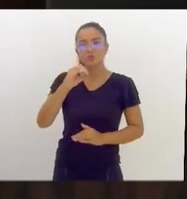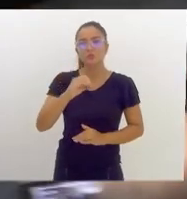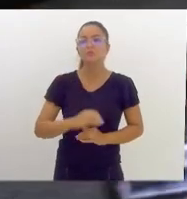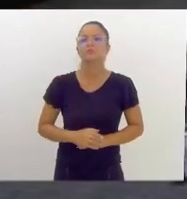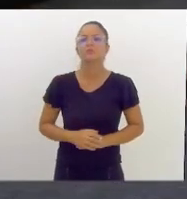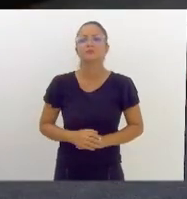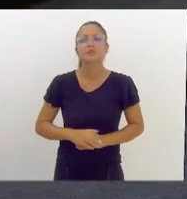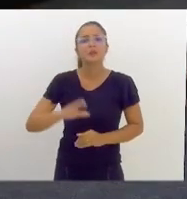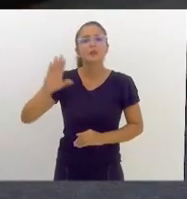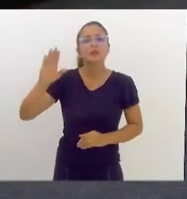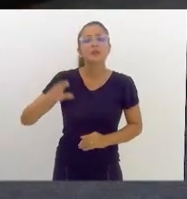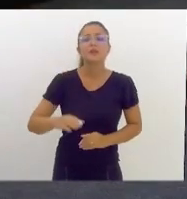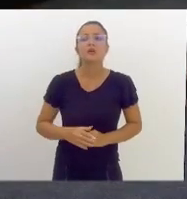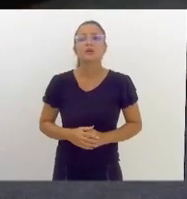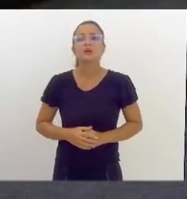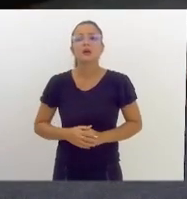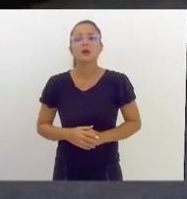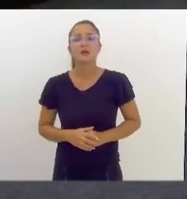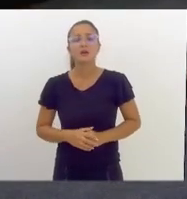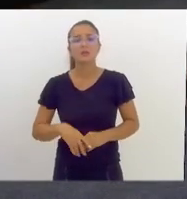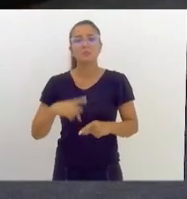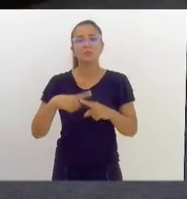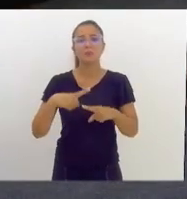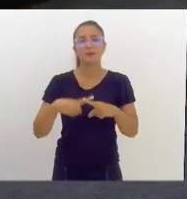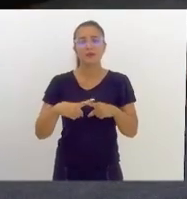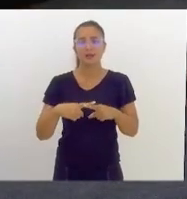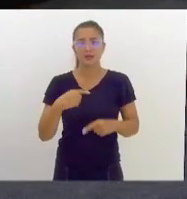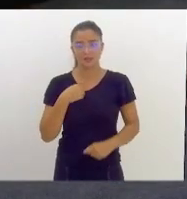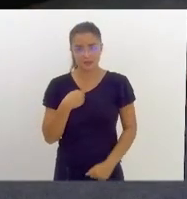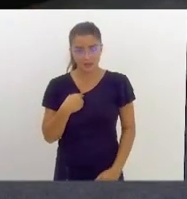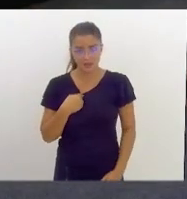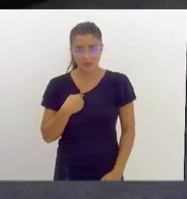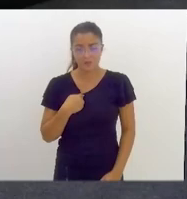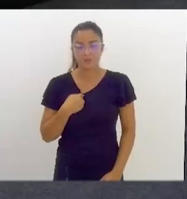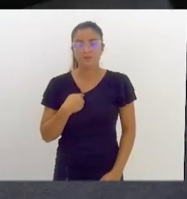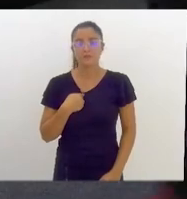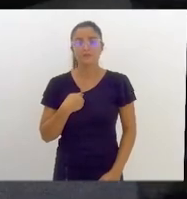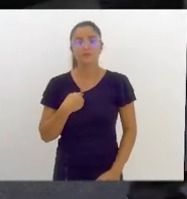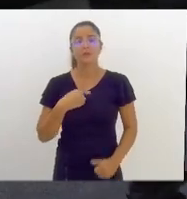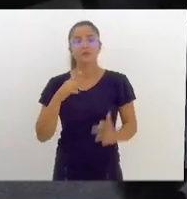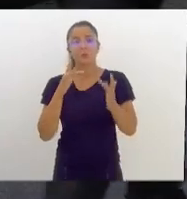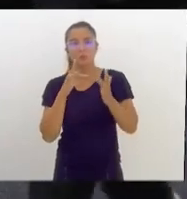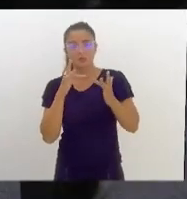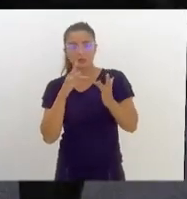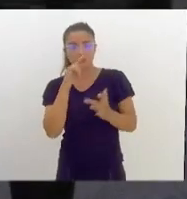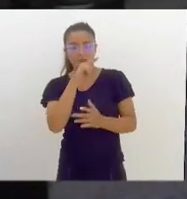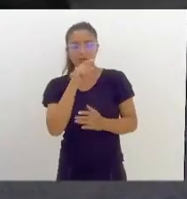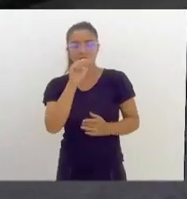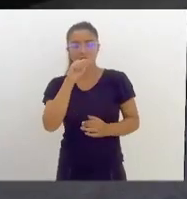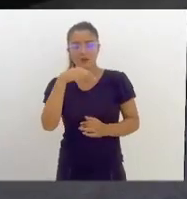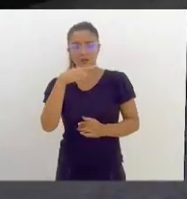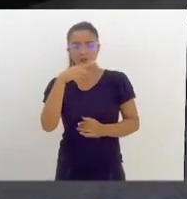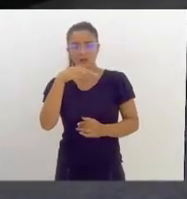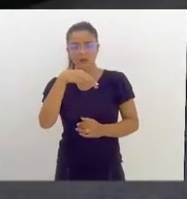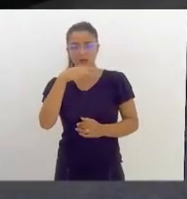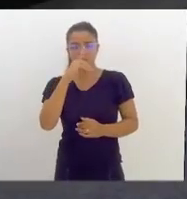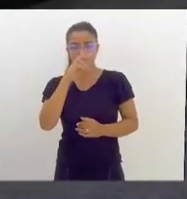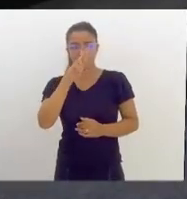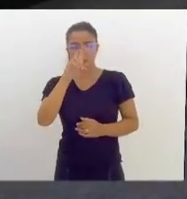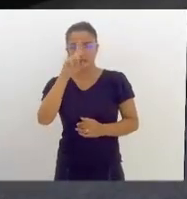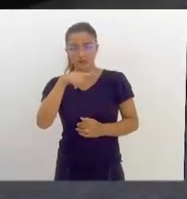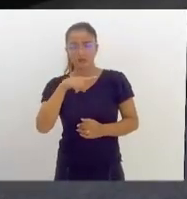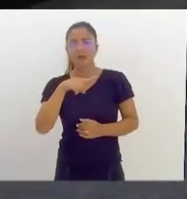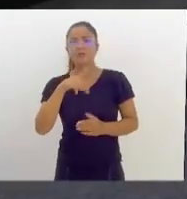senhora que eu estou entrando em contato com os deputados André Correia, que é autor